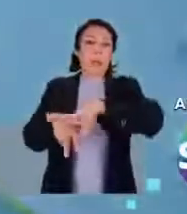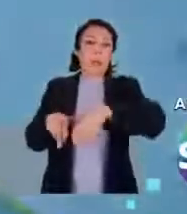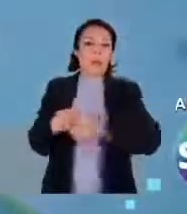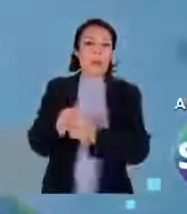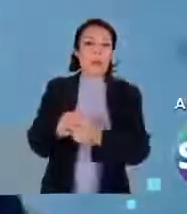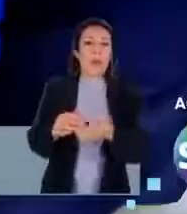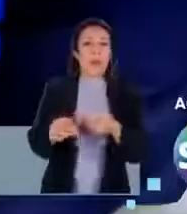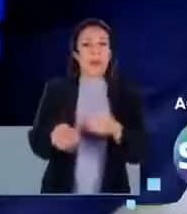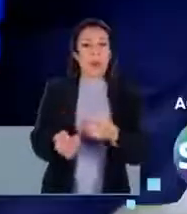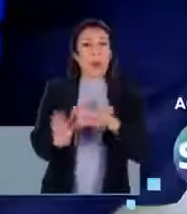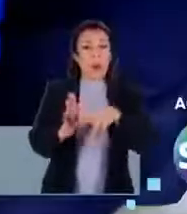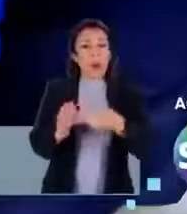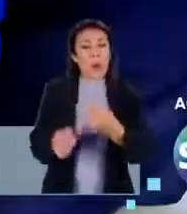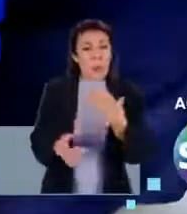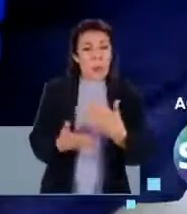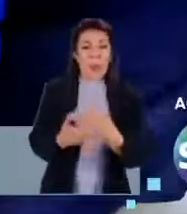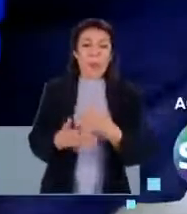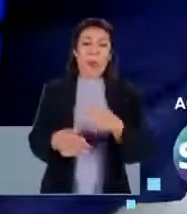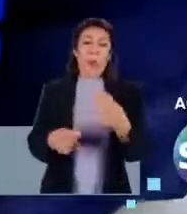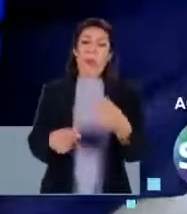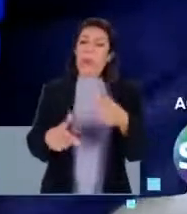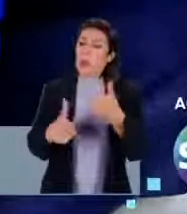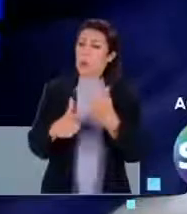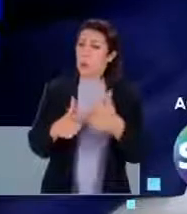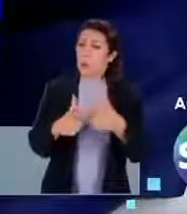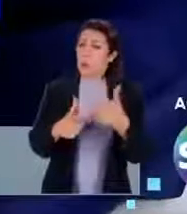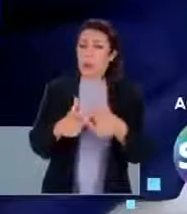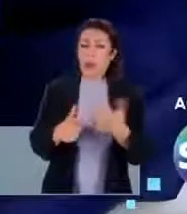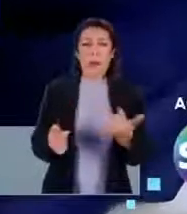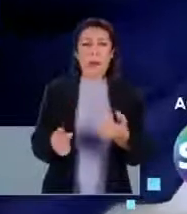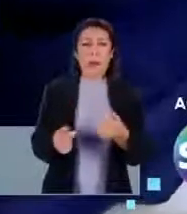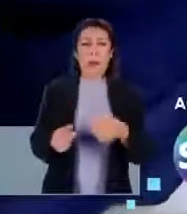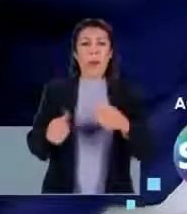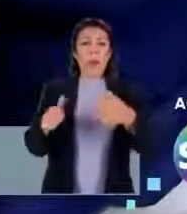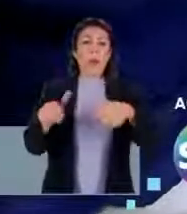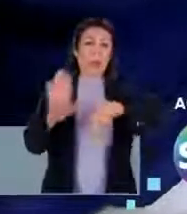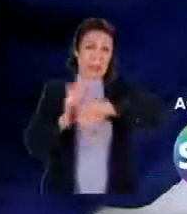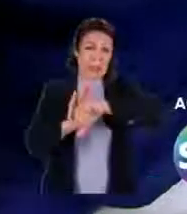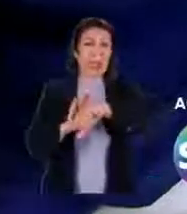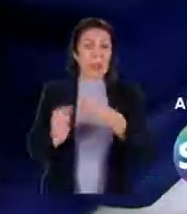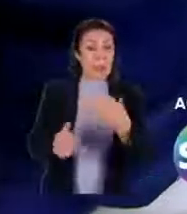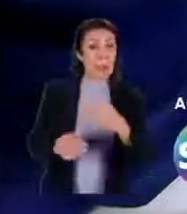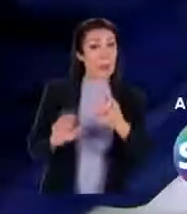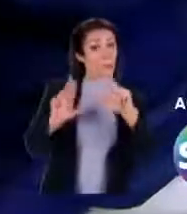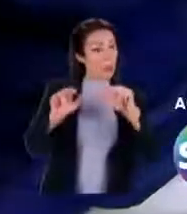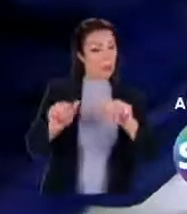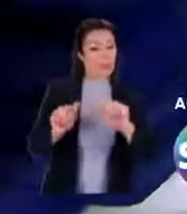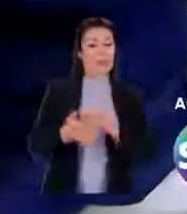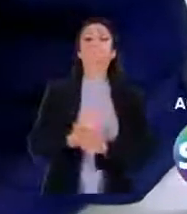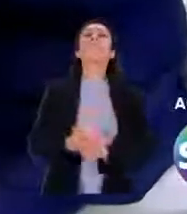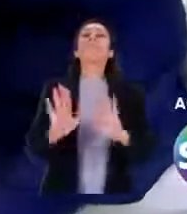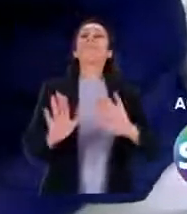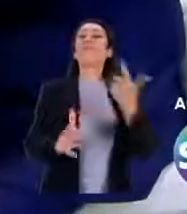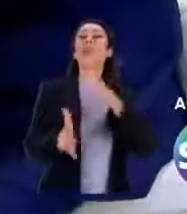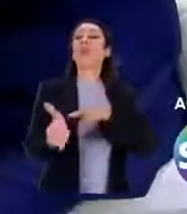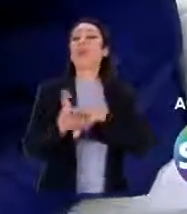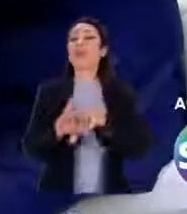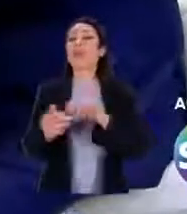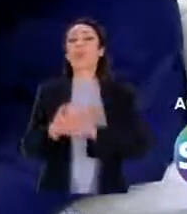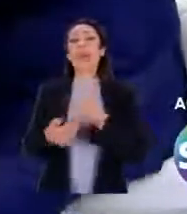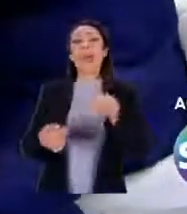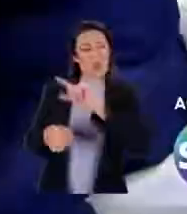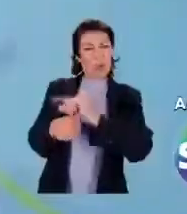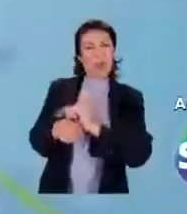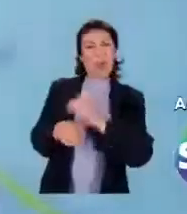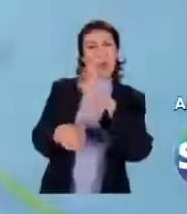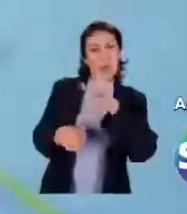roubava a pena que o crime compensa cara uma pergunta que todo mundo faz pra gente quando a gente fala de Ciro Gomes e em boteco eu vou muito